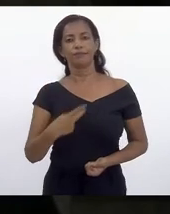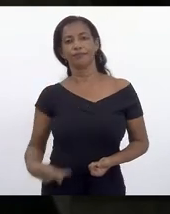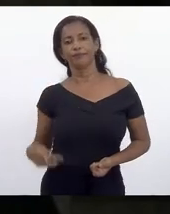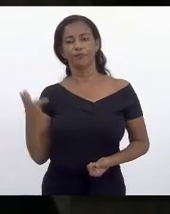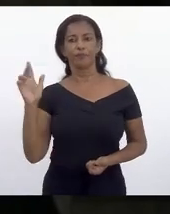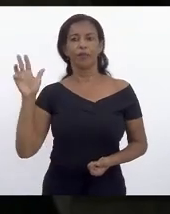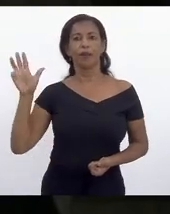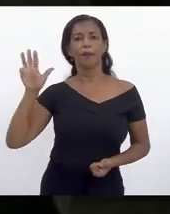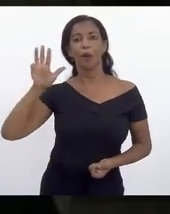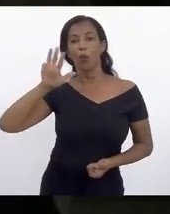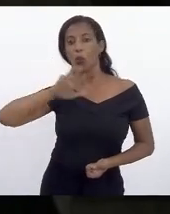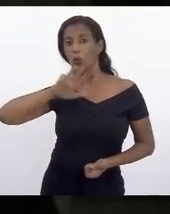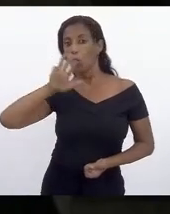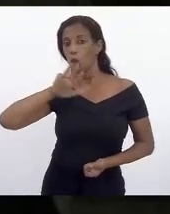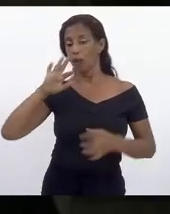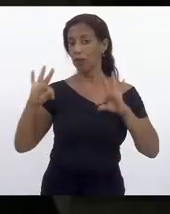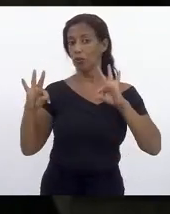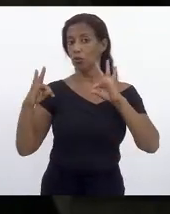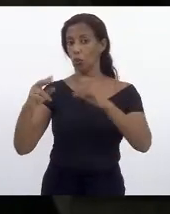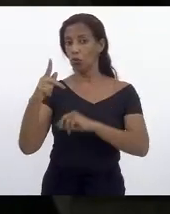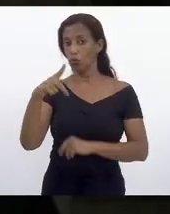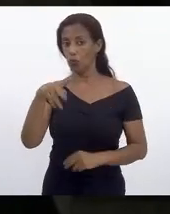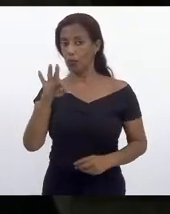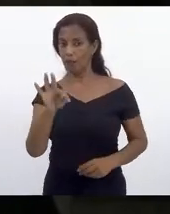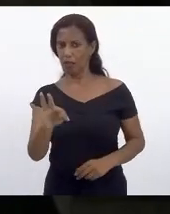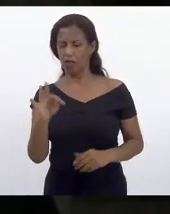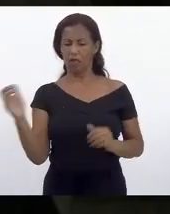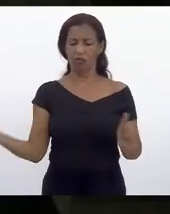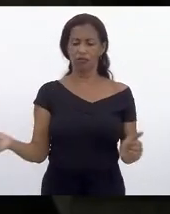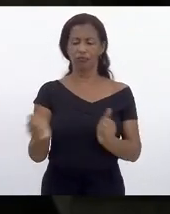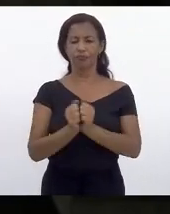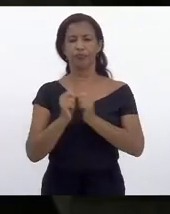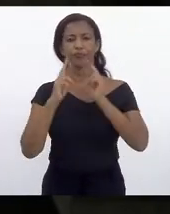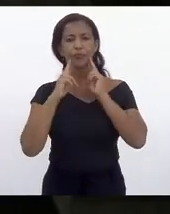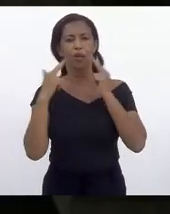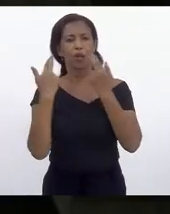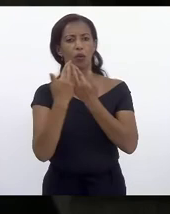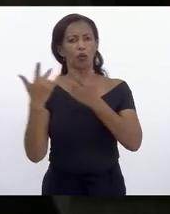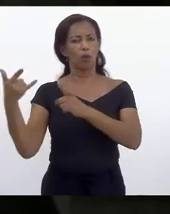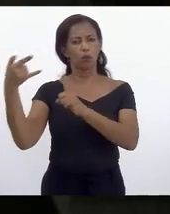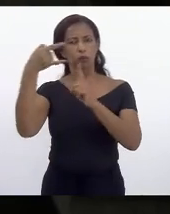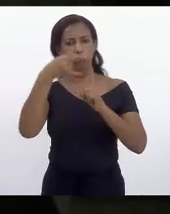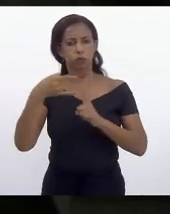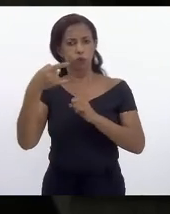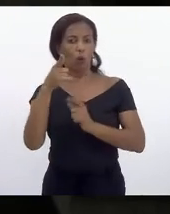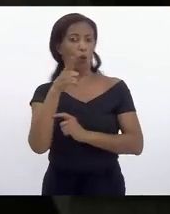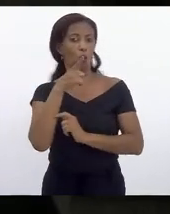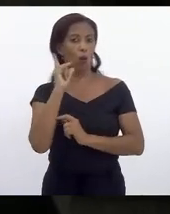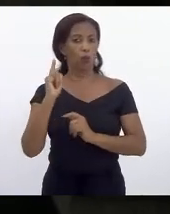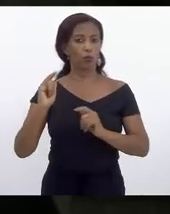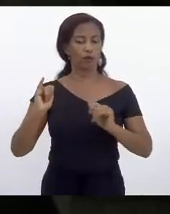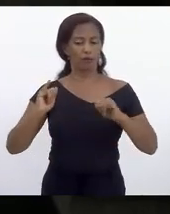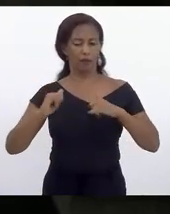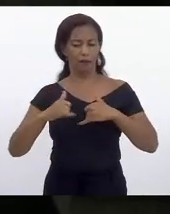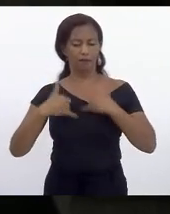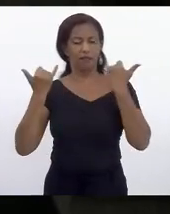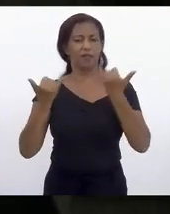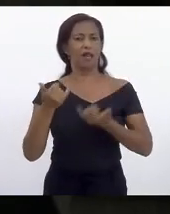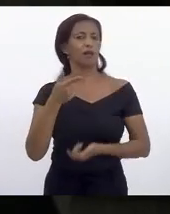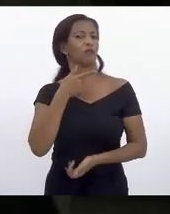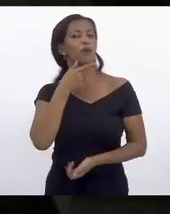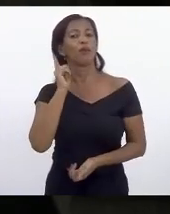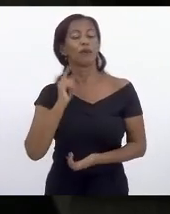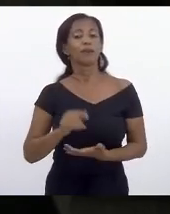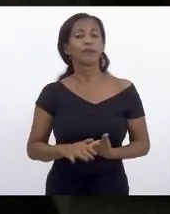os deputados estaduais do PT estivemos numa reunião virtual. Ontem foi até o aniversário do Lula, ele completou o aniversário